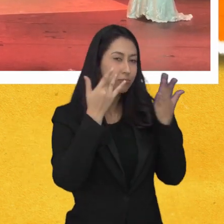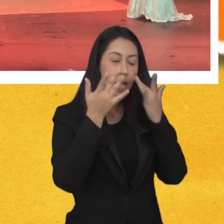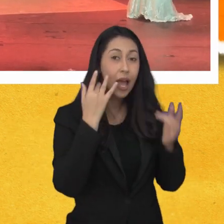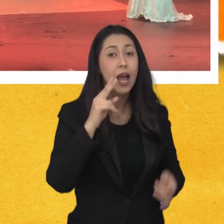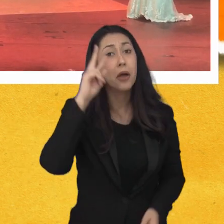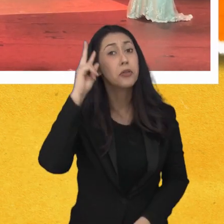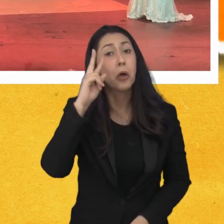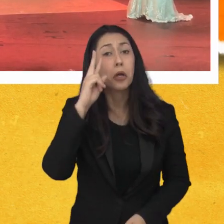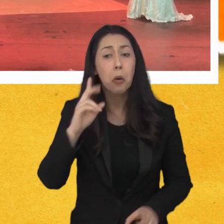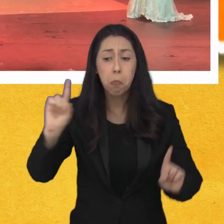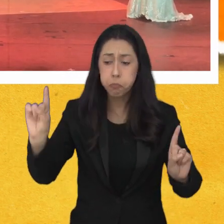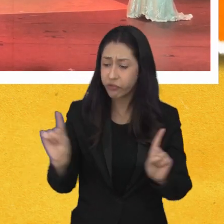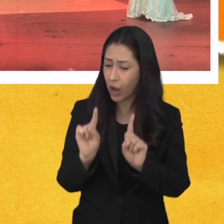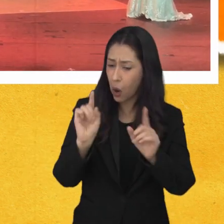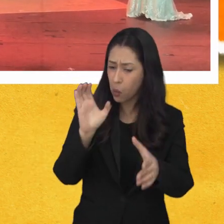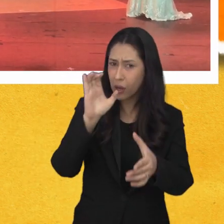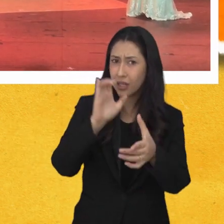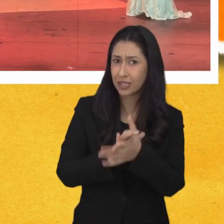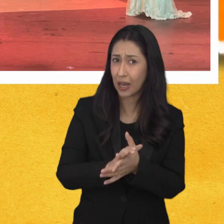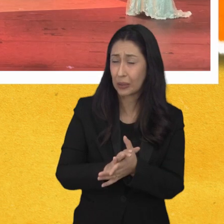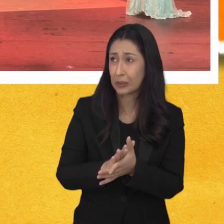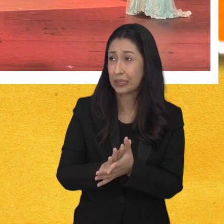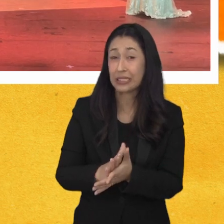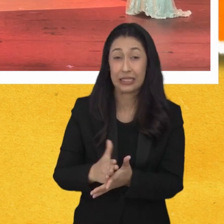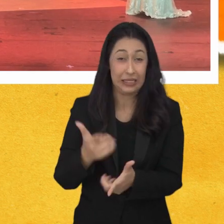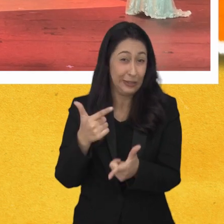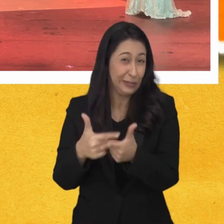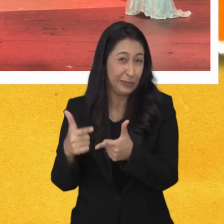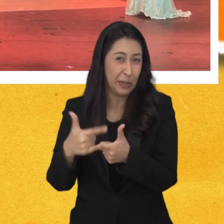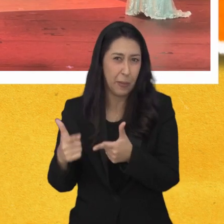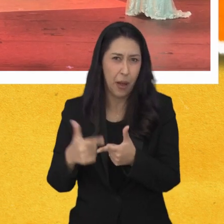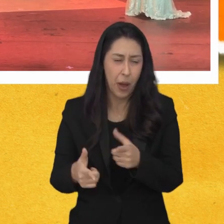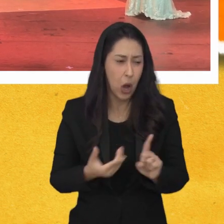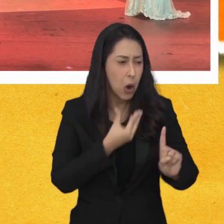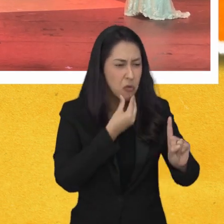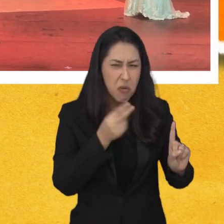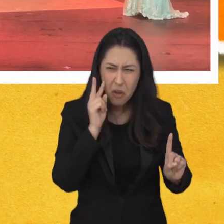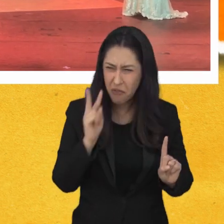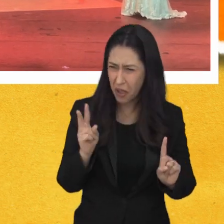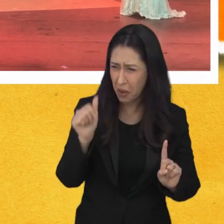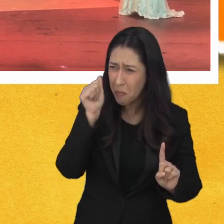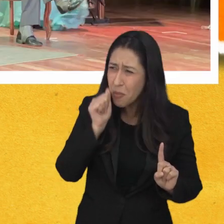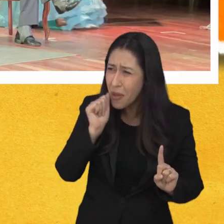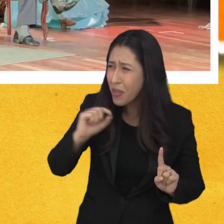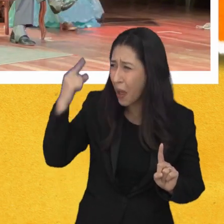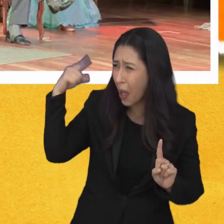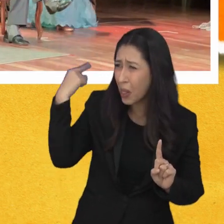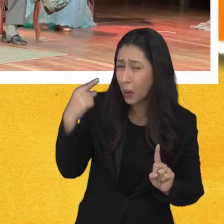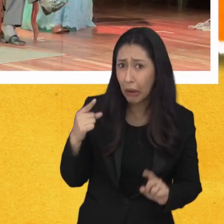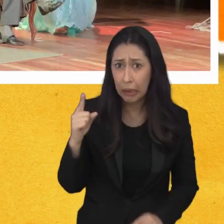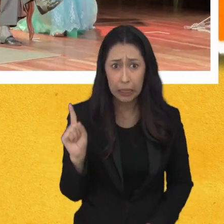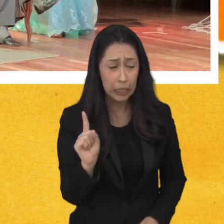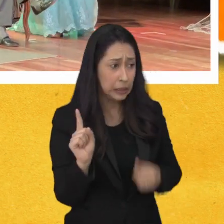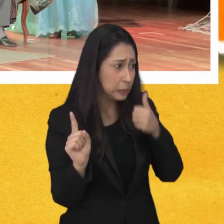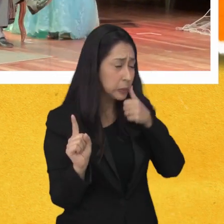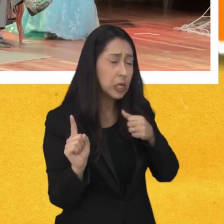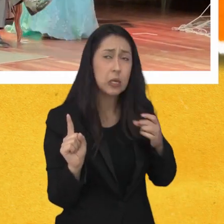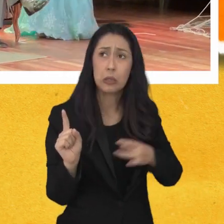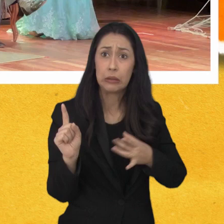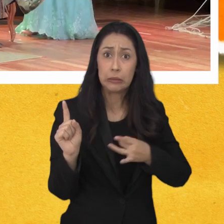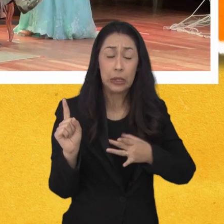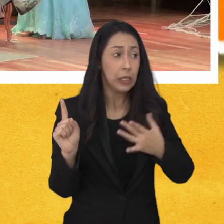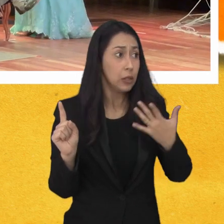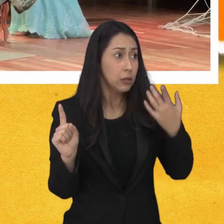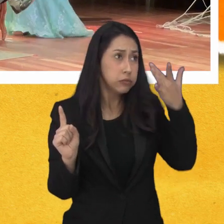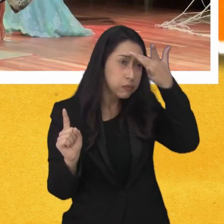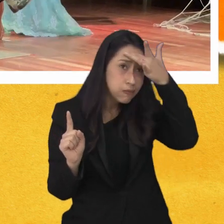de um casal em crise. Jack desconfia que sua esposa Bella esteja louca. Ela teme pela própria saúde mental e, com a ajuda